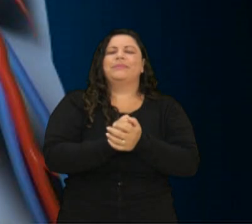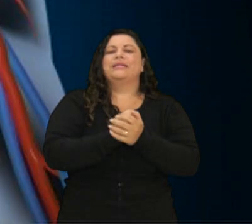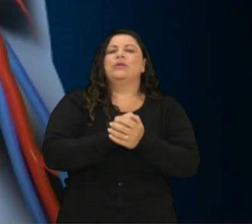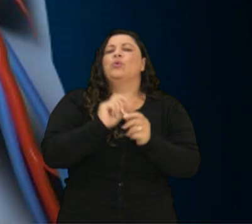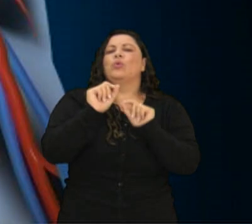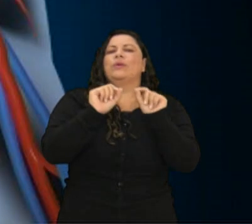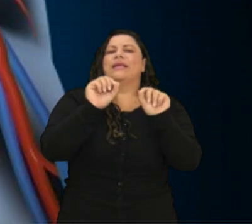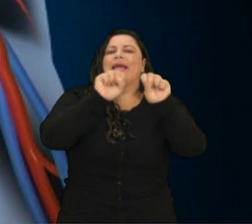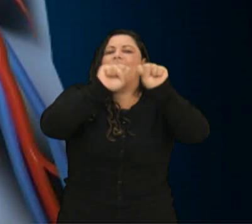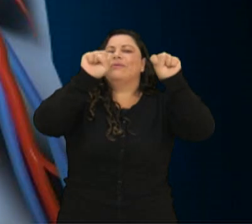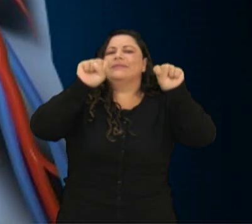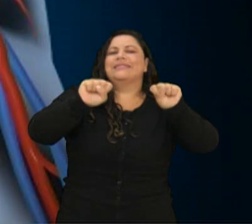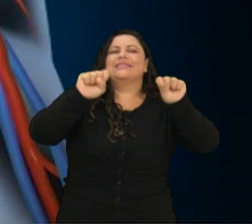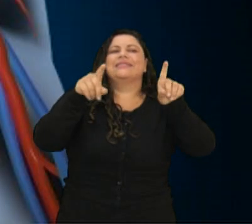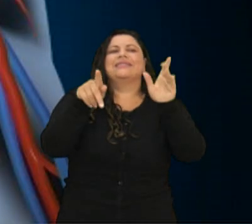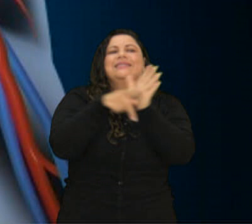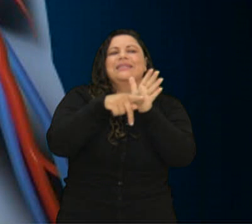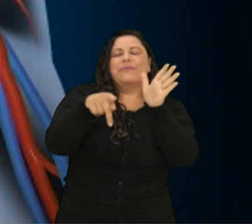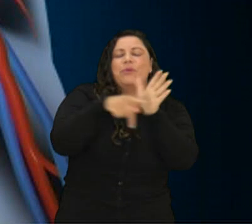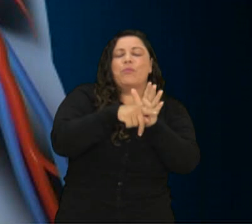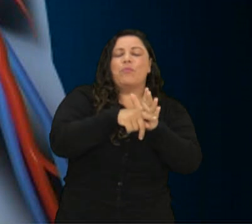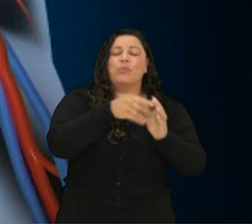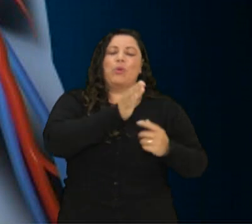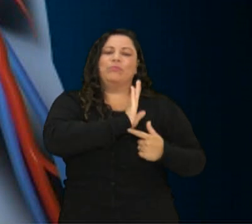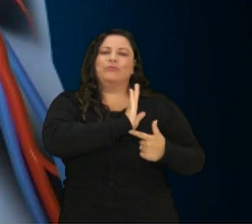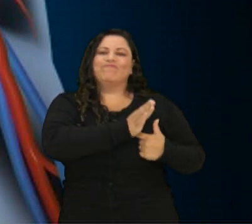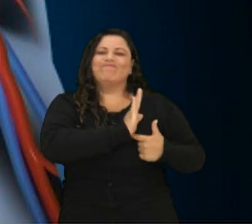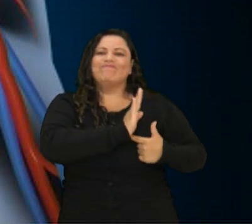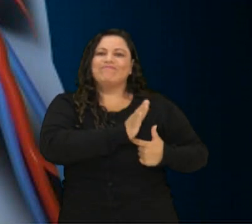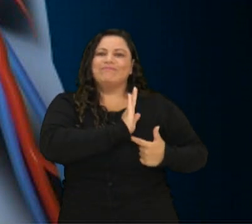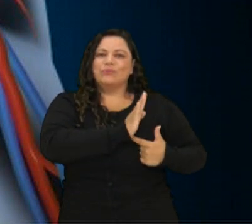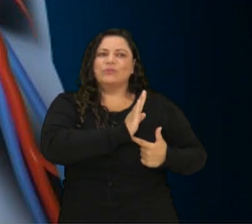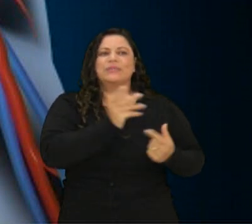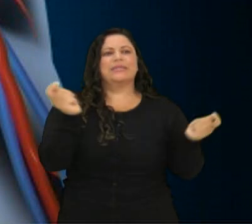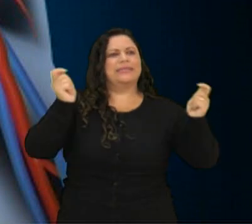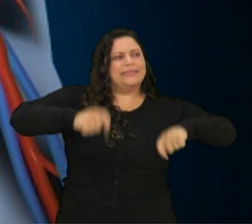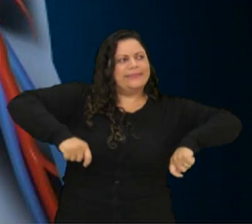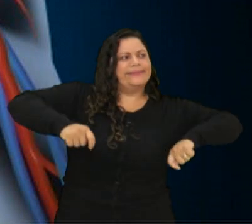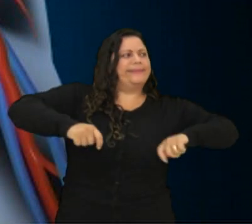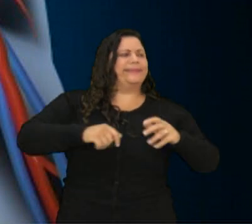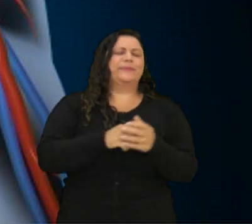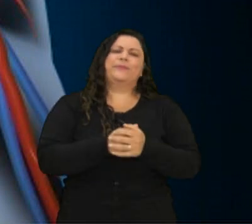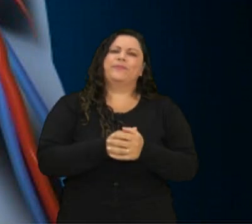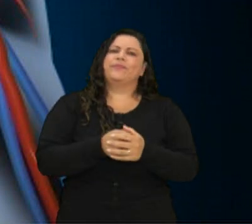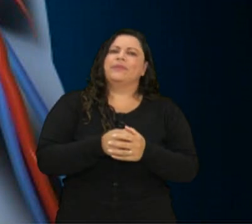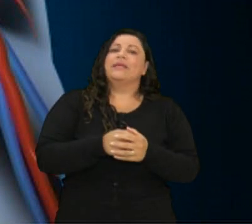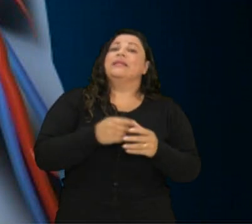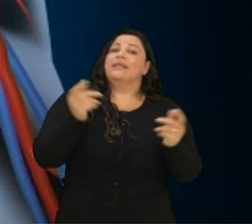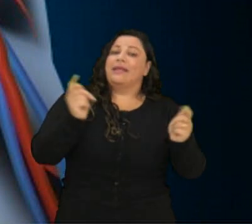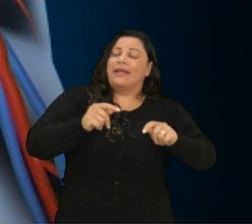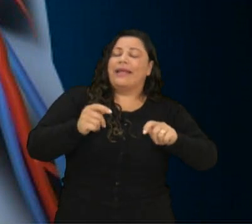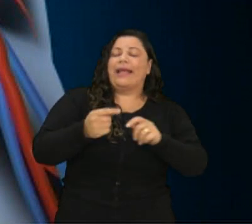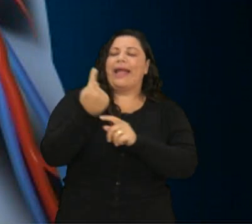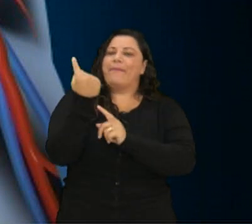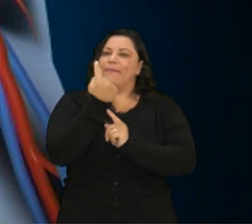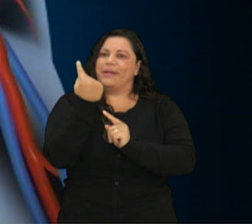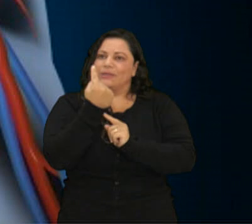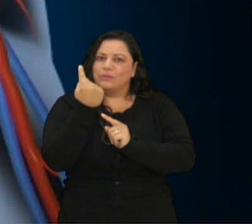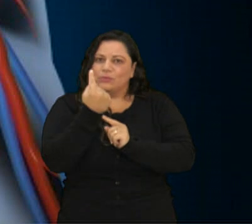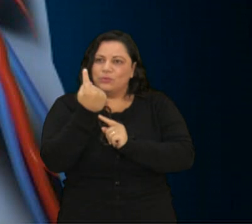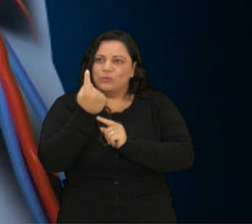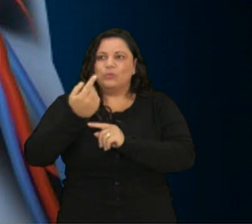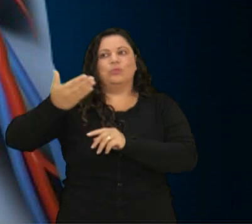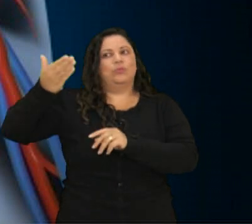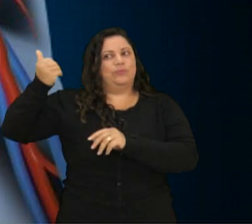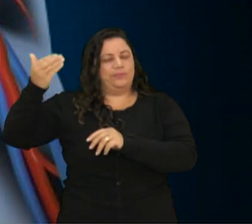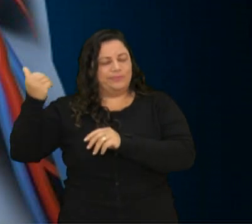este conteúdo, né? Nós fizemos aí a aula de sistema cardiovascular parte 1, que foi a introdução para esse